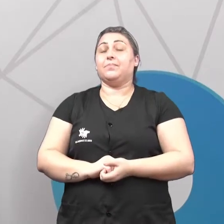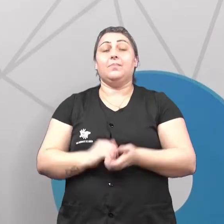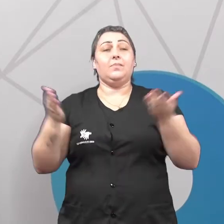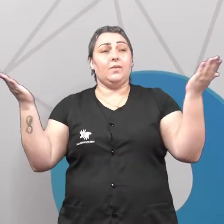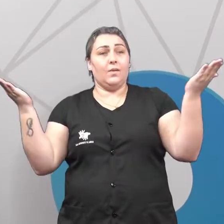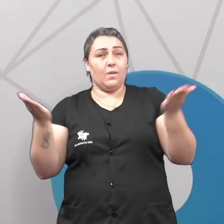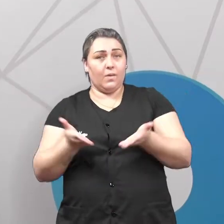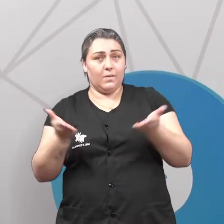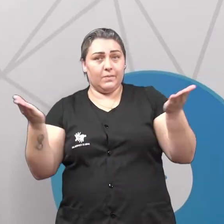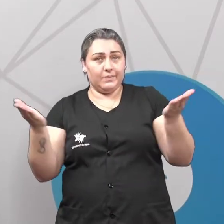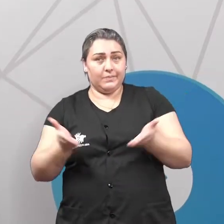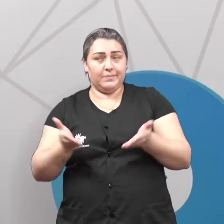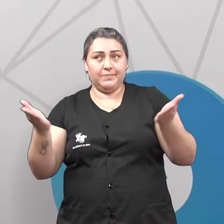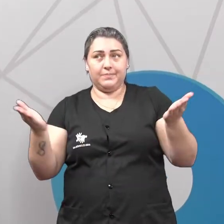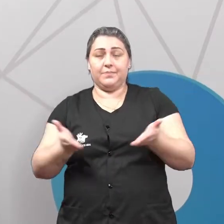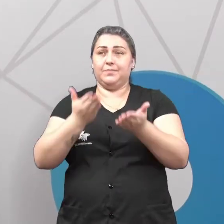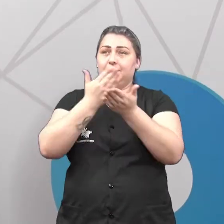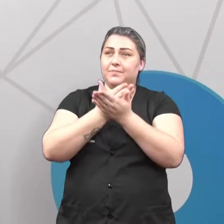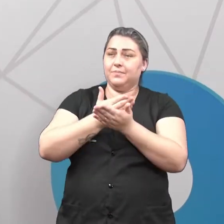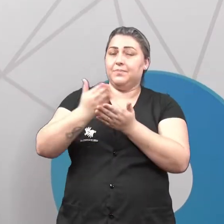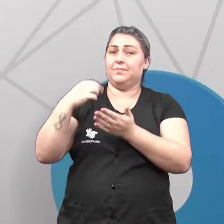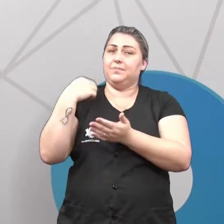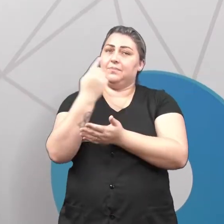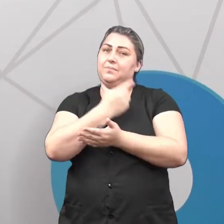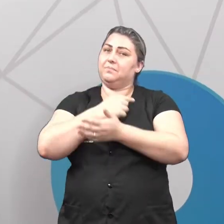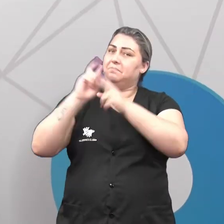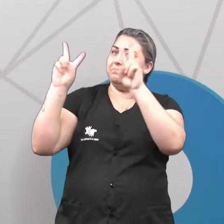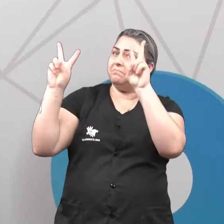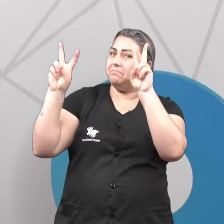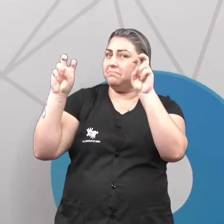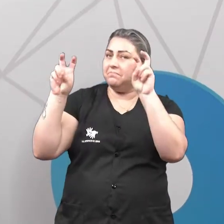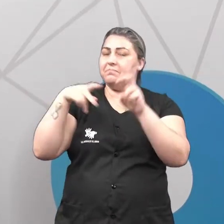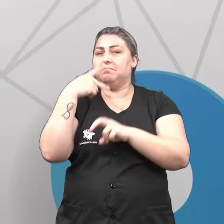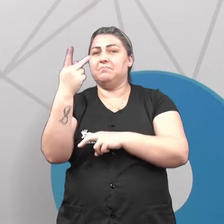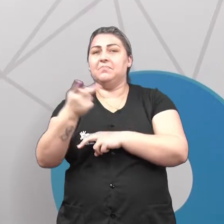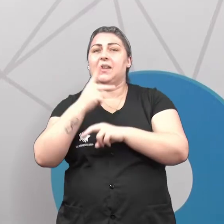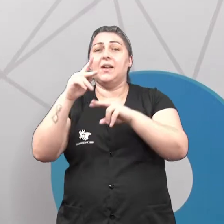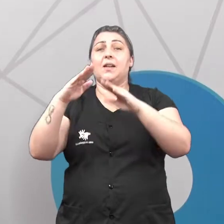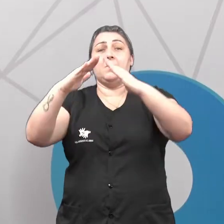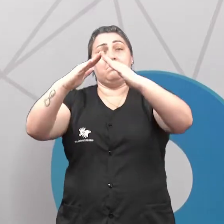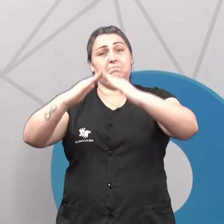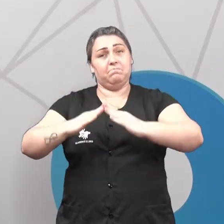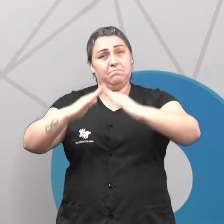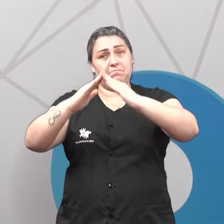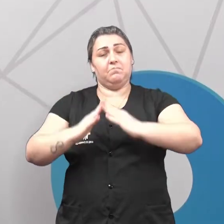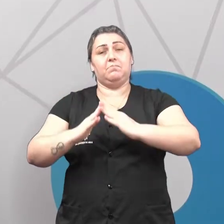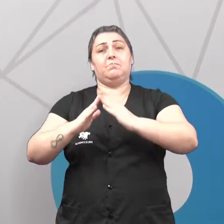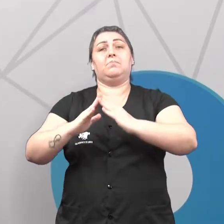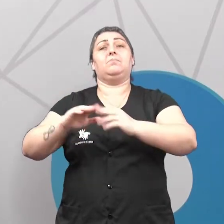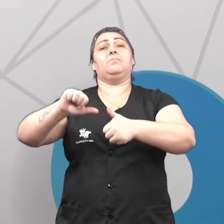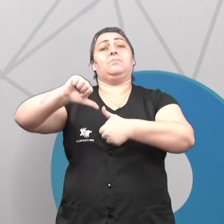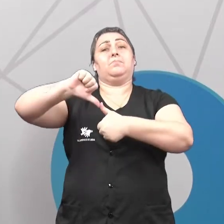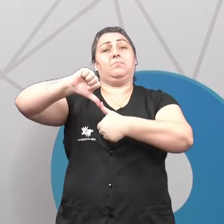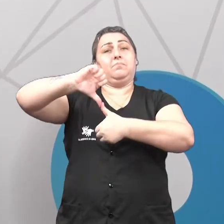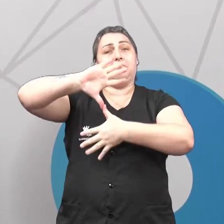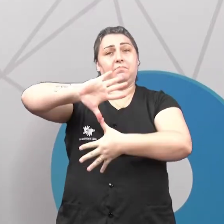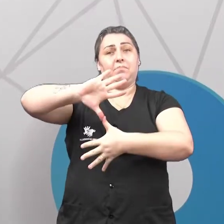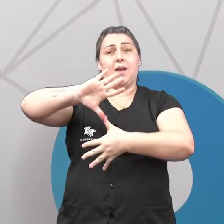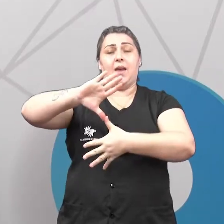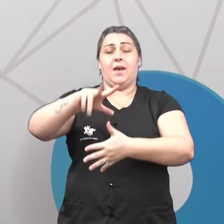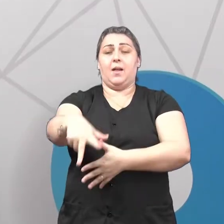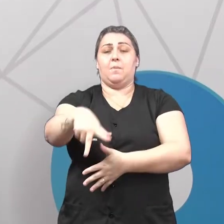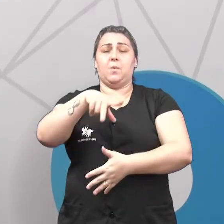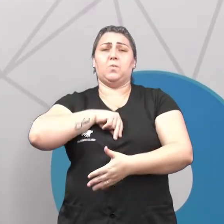Hoje nós iremos começar o nosso assunto falando sobre essa colonização da América Portuguesa. Como